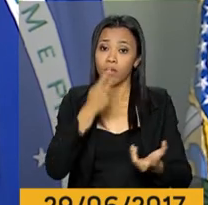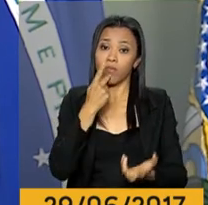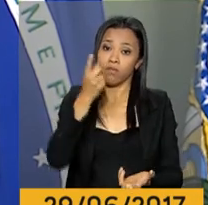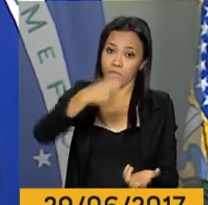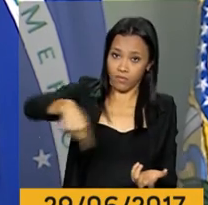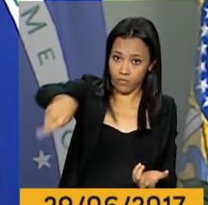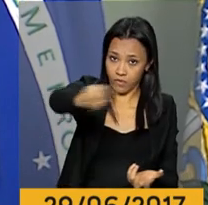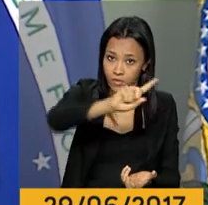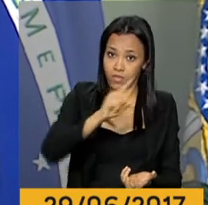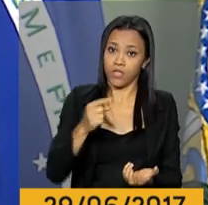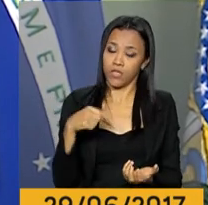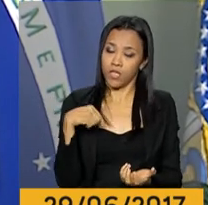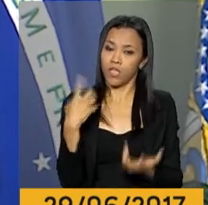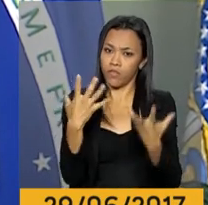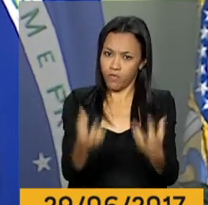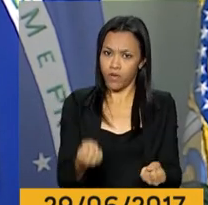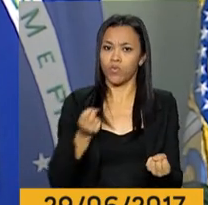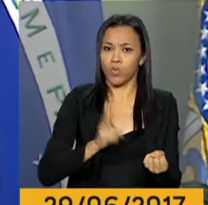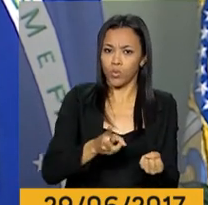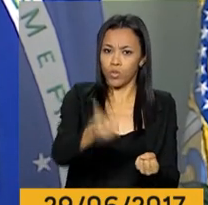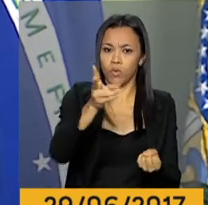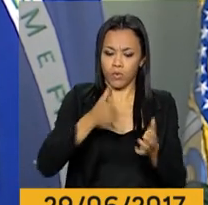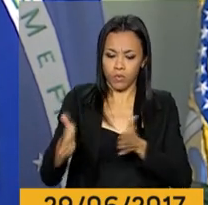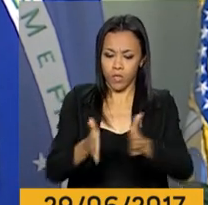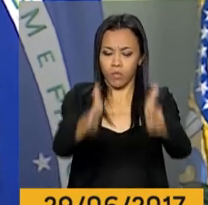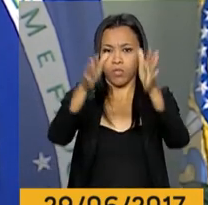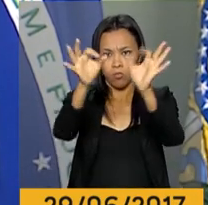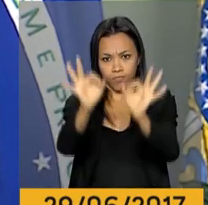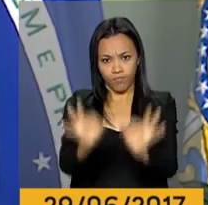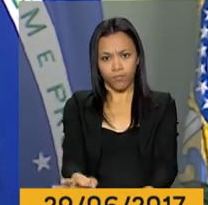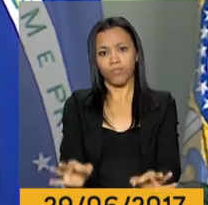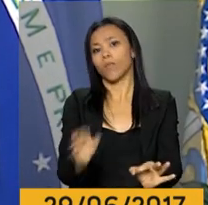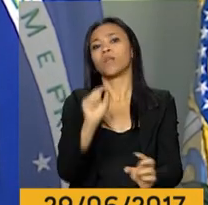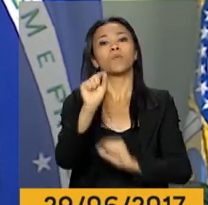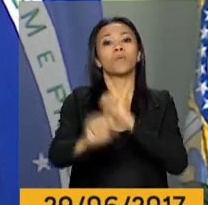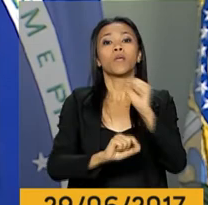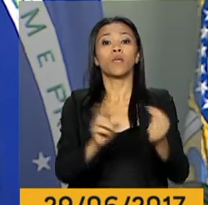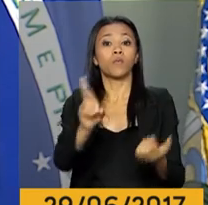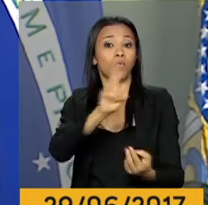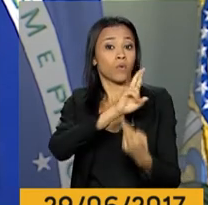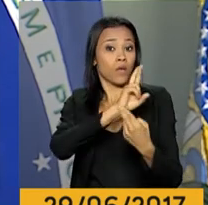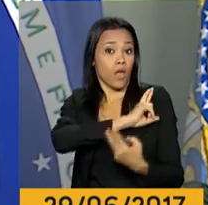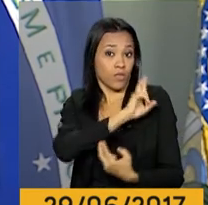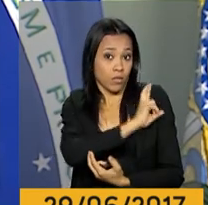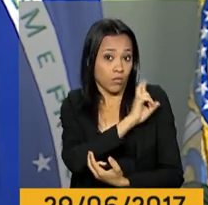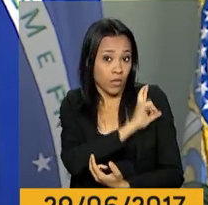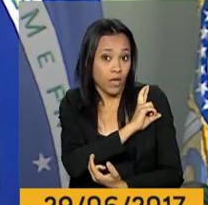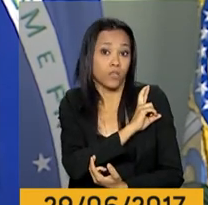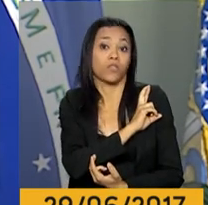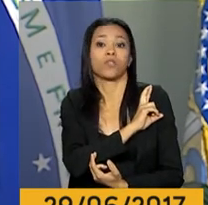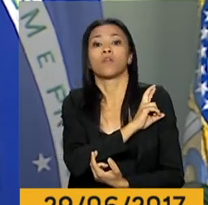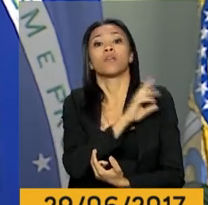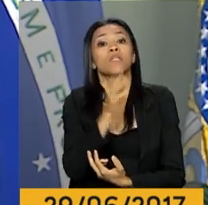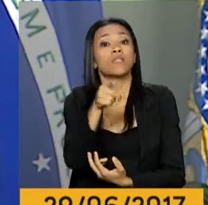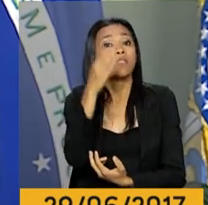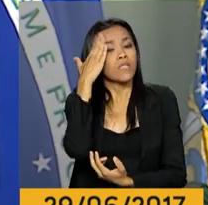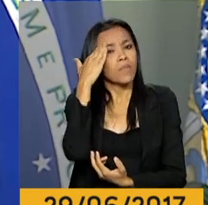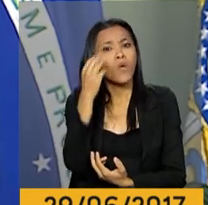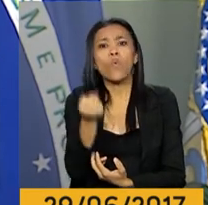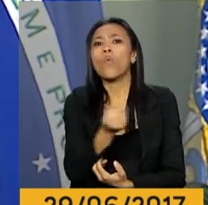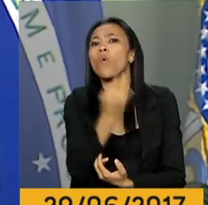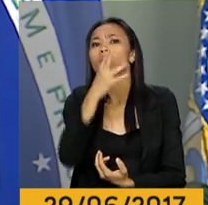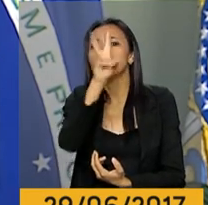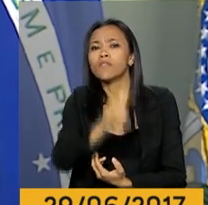continuaremos no caminho seguro da responsabilidade vejam quantas vezes não é repetir a palavra